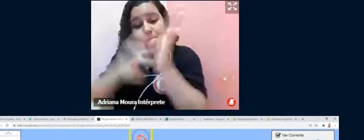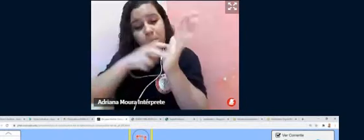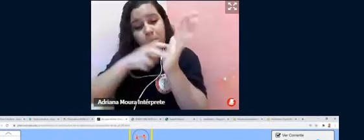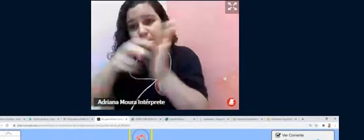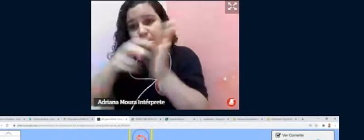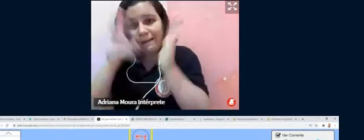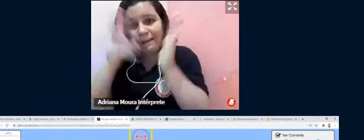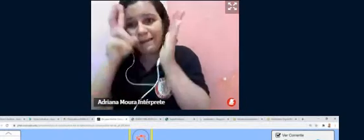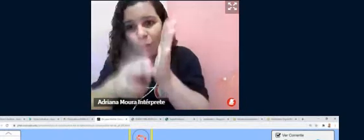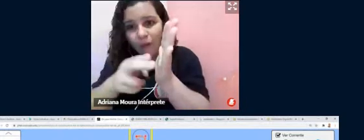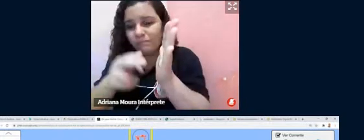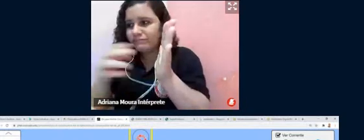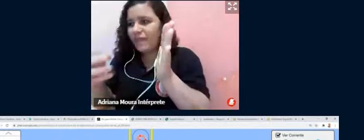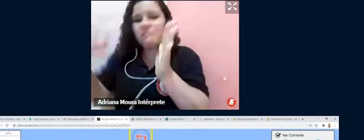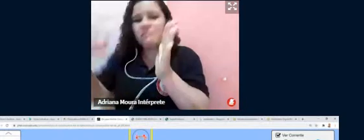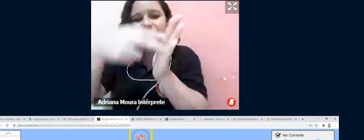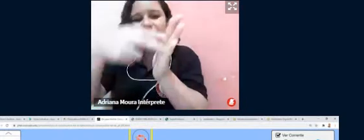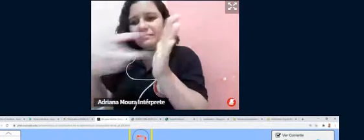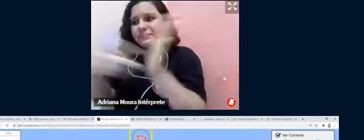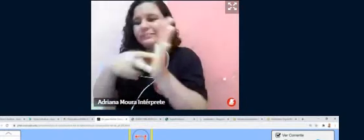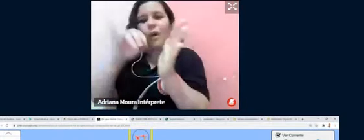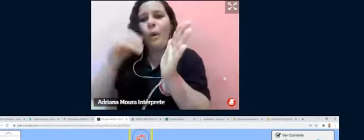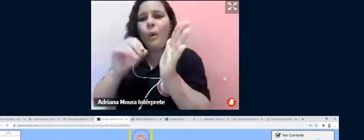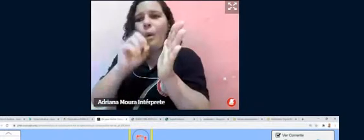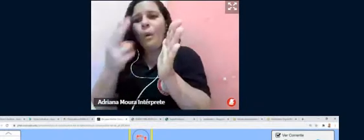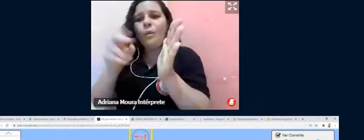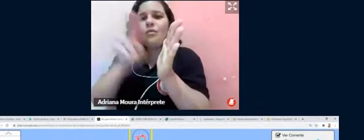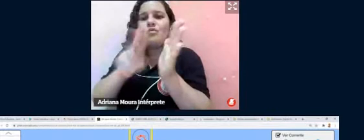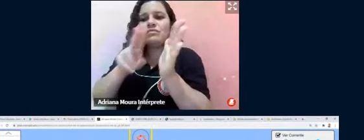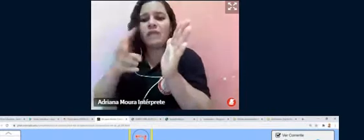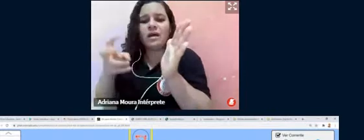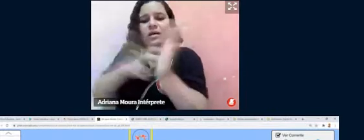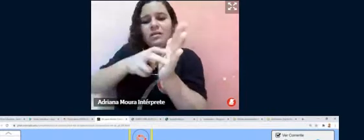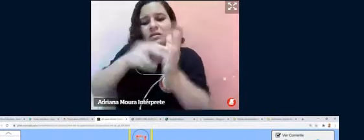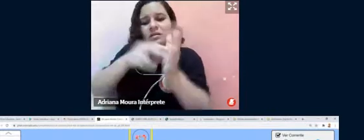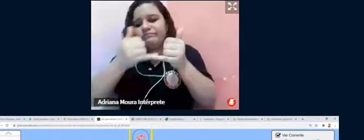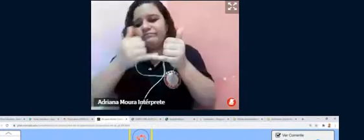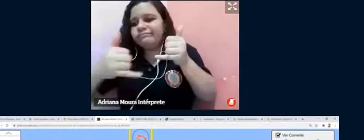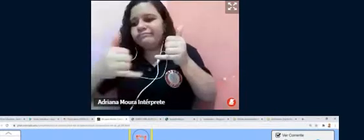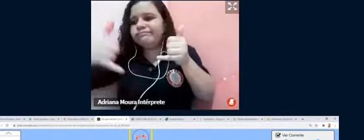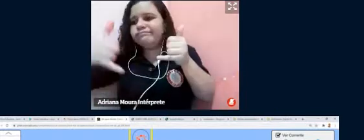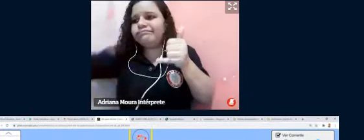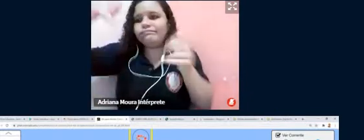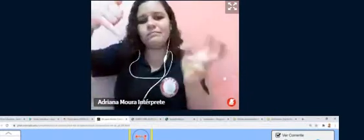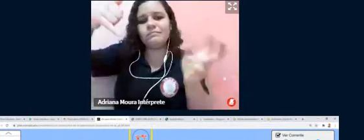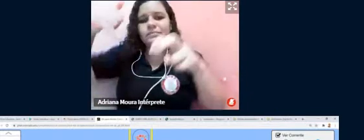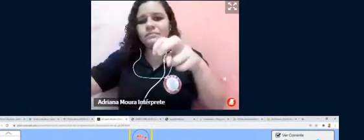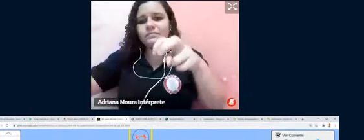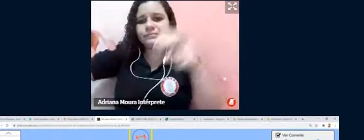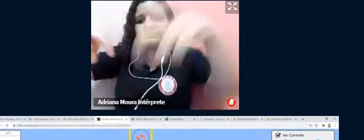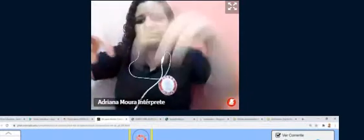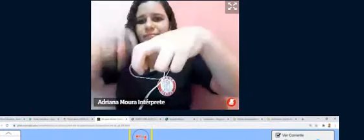tomada. É comum o pessoal querer usar extensão. Aí pega uma extensão e coloca outra extensão. E mais